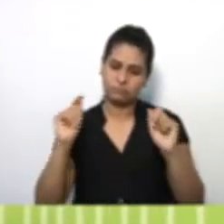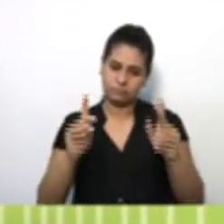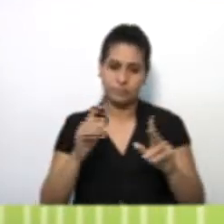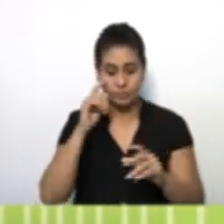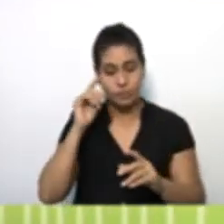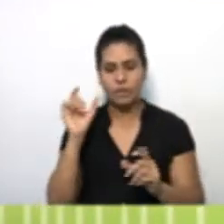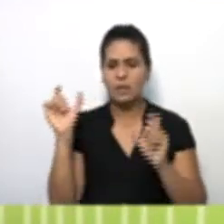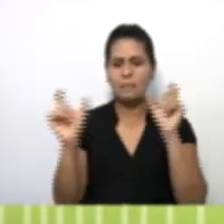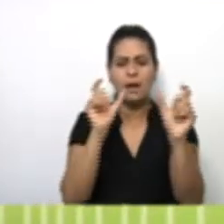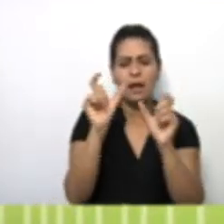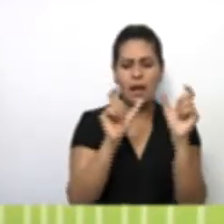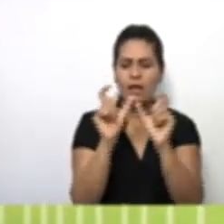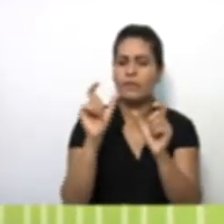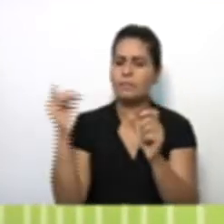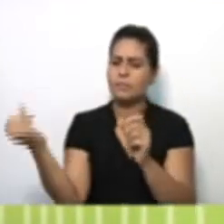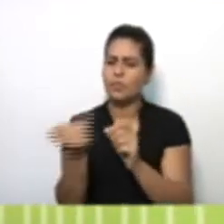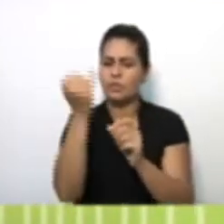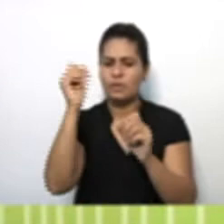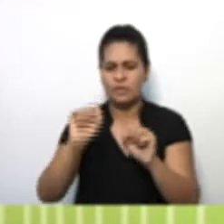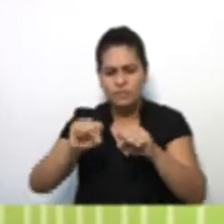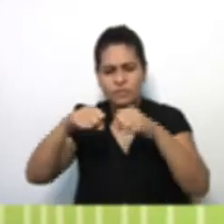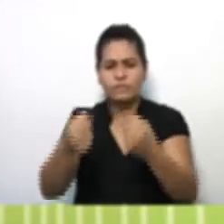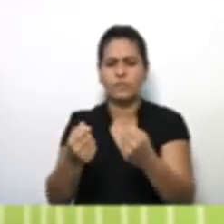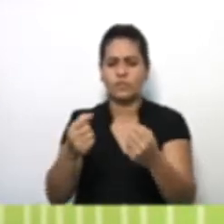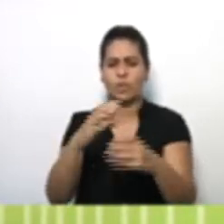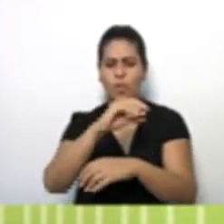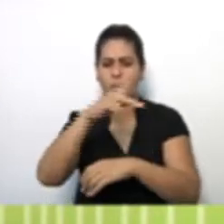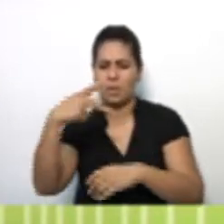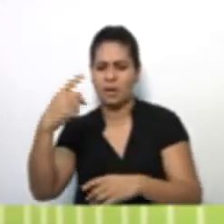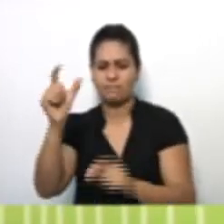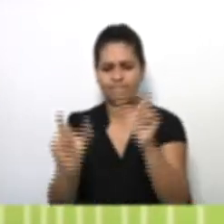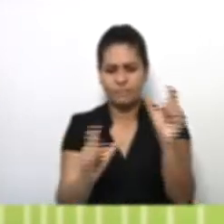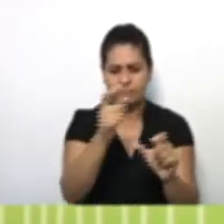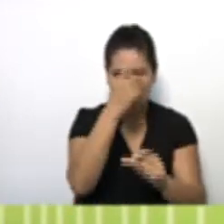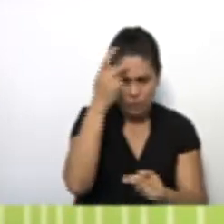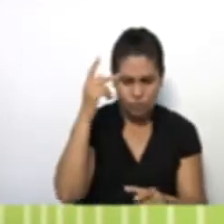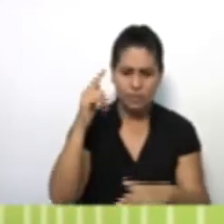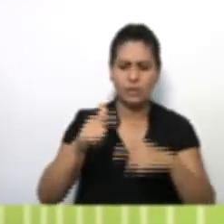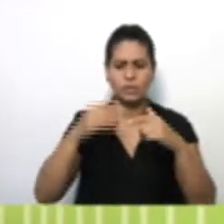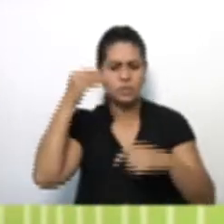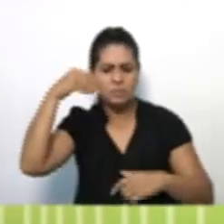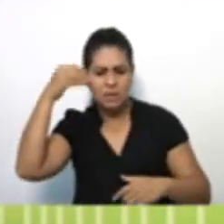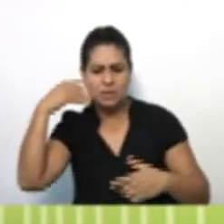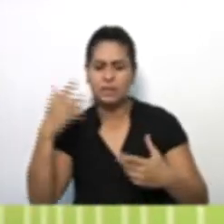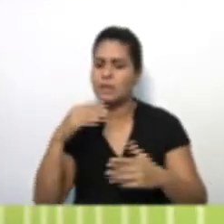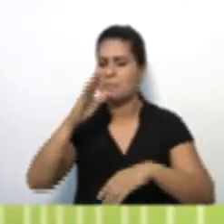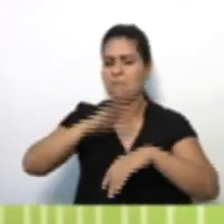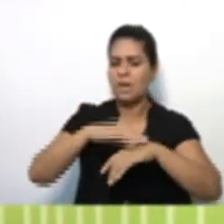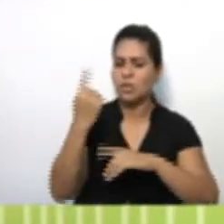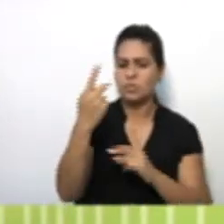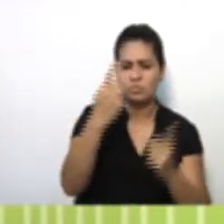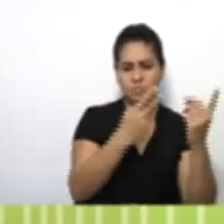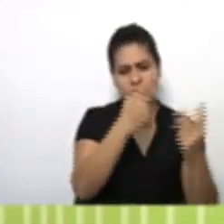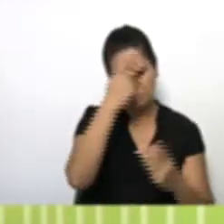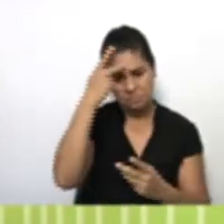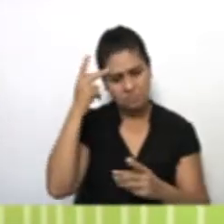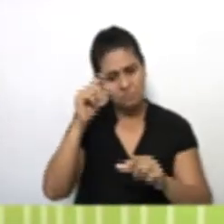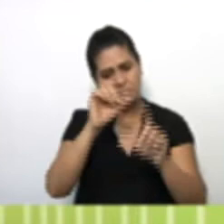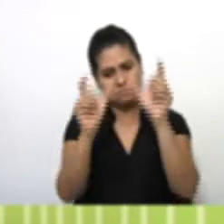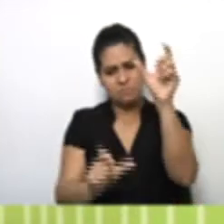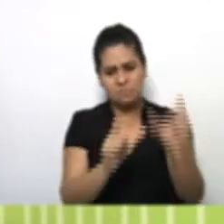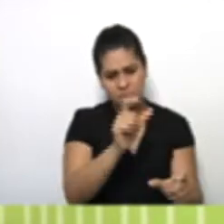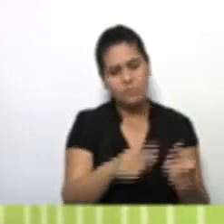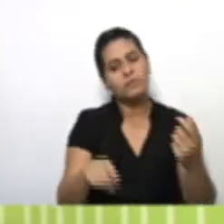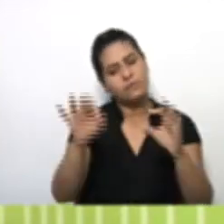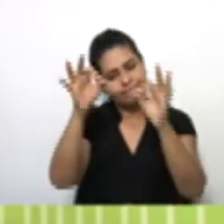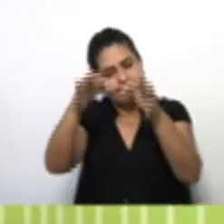com essas palavras-chave, por exemplo, esforço cooperativo, cada um tem a sua função, uma ou mais pessoas que compõem essa organização,